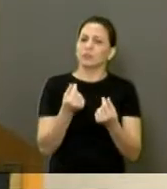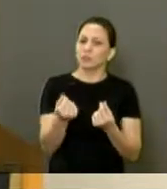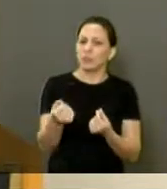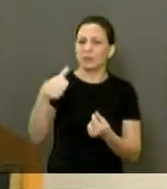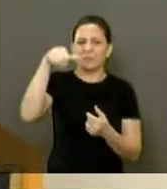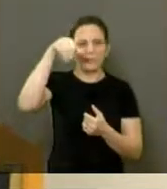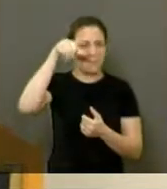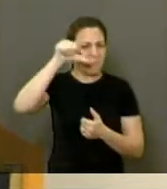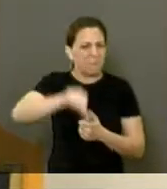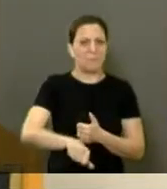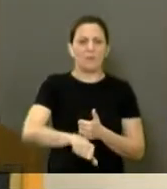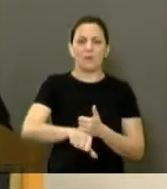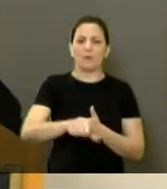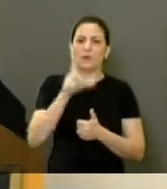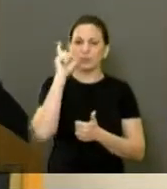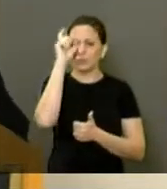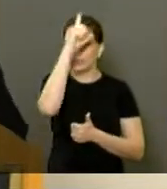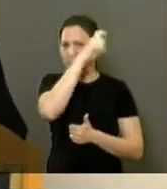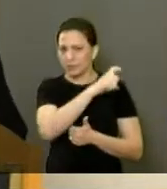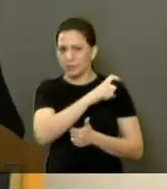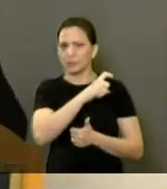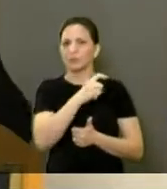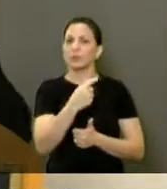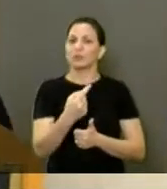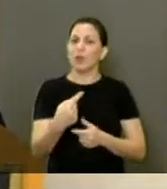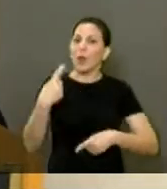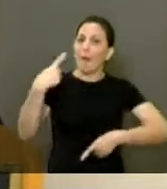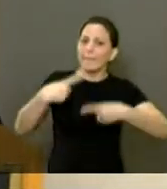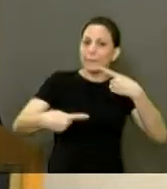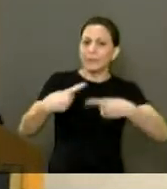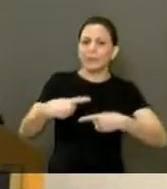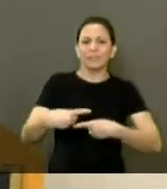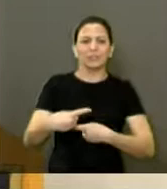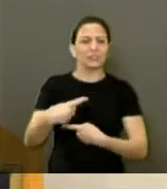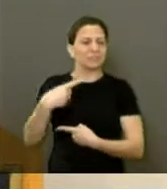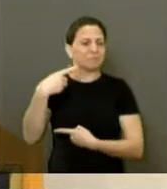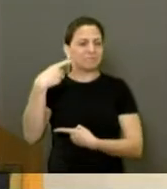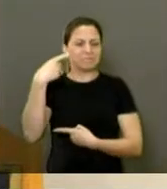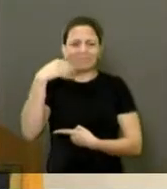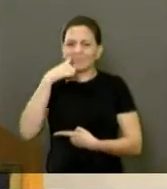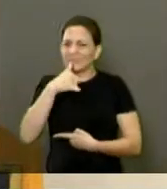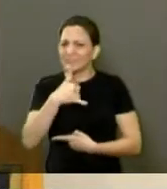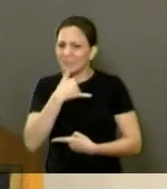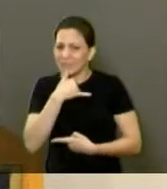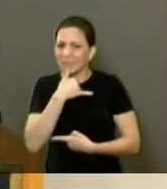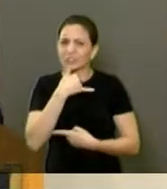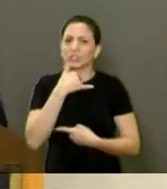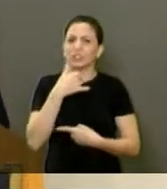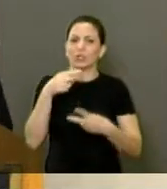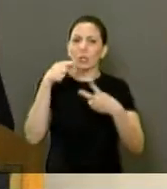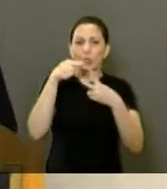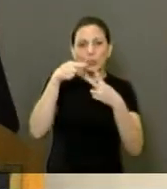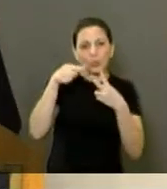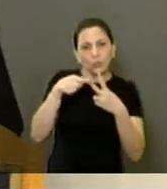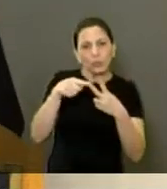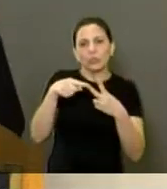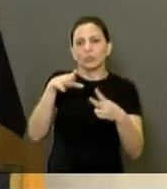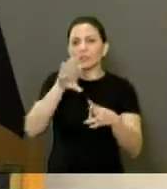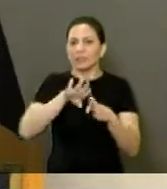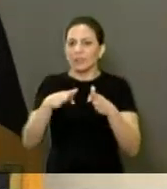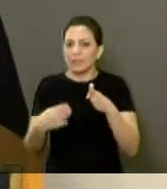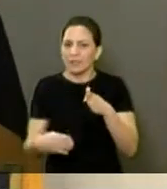está difícil. A situação política é dramática. Nós temos as duas casas legislativas,